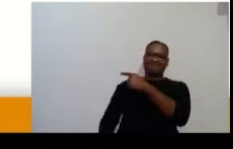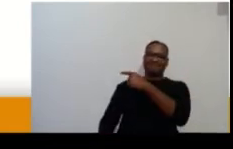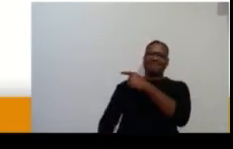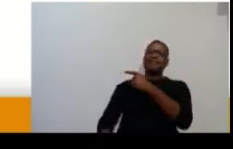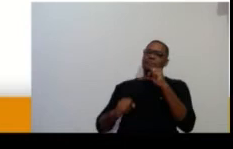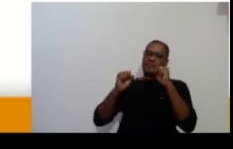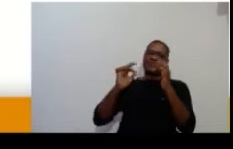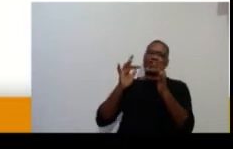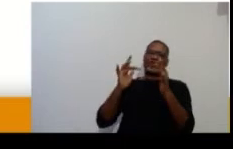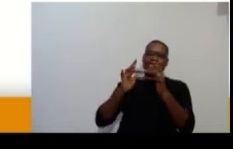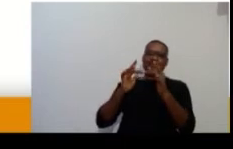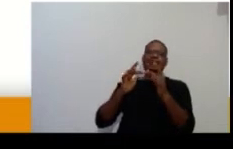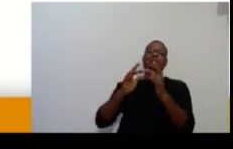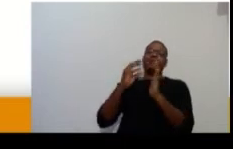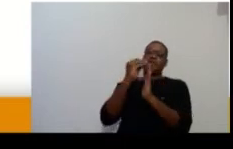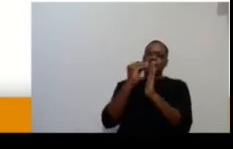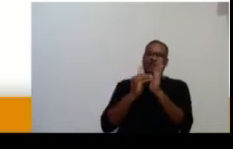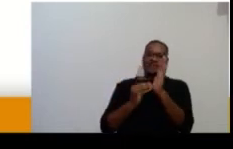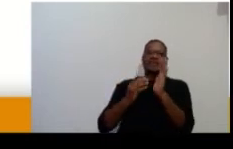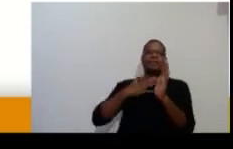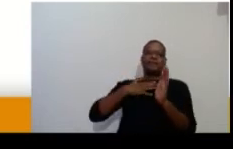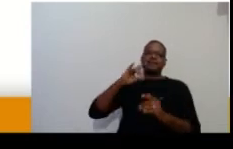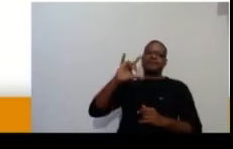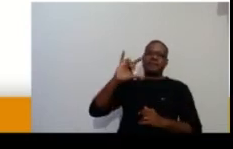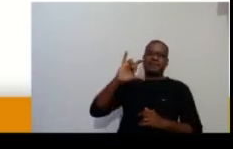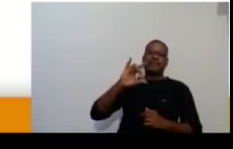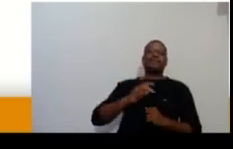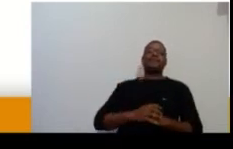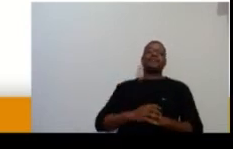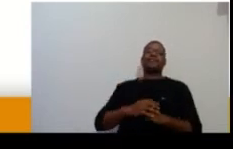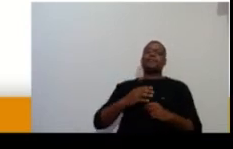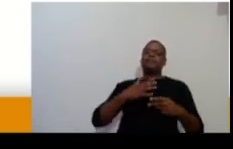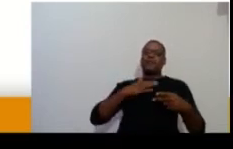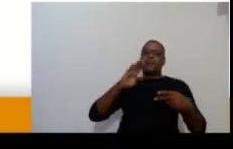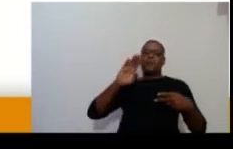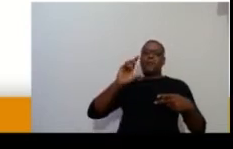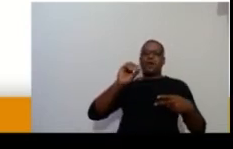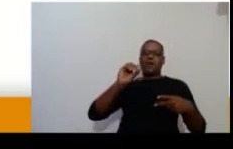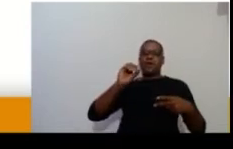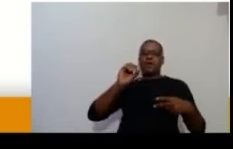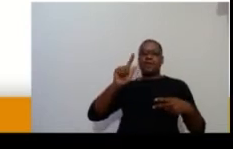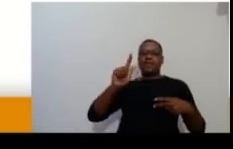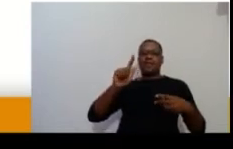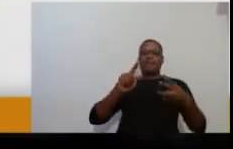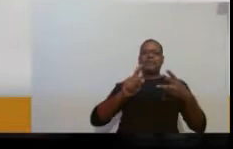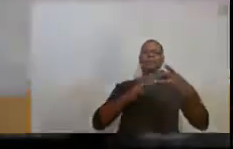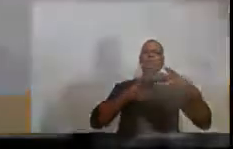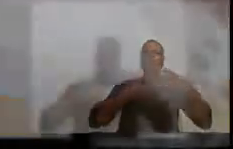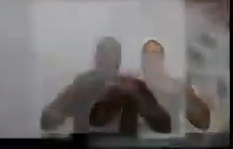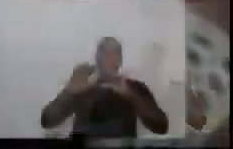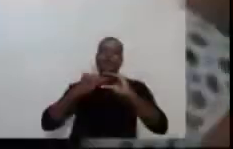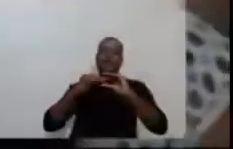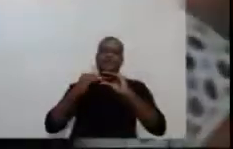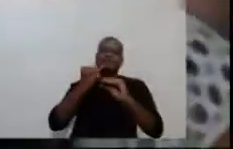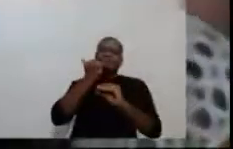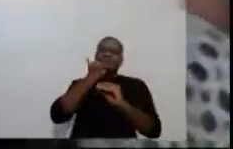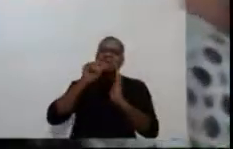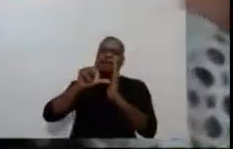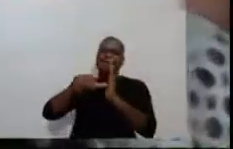anotar meu Instagram, meu blog e o meu e-mail. Muito obrigada. Desculpa, eu passei o tempo, porque eu me